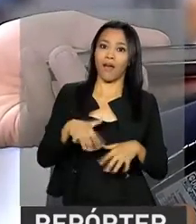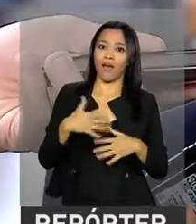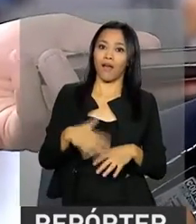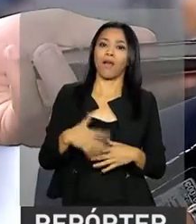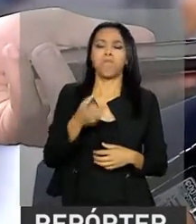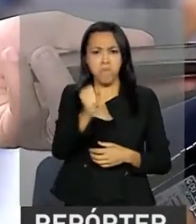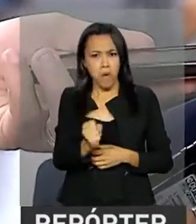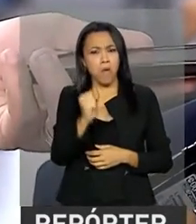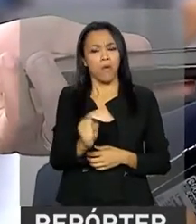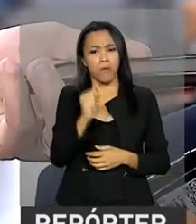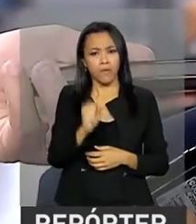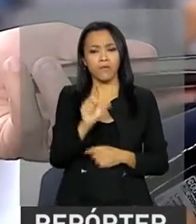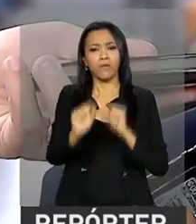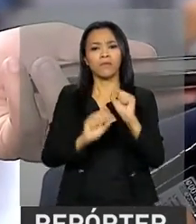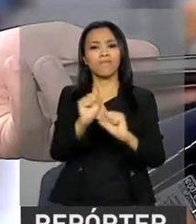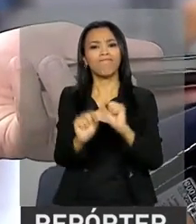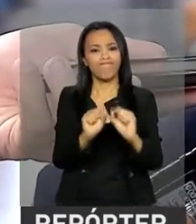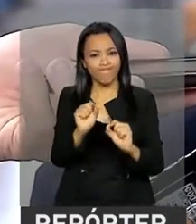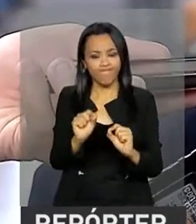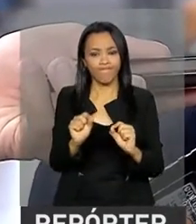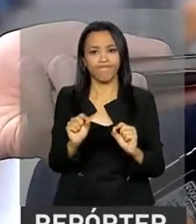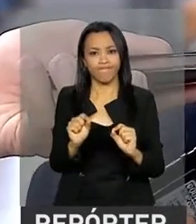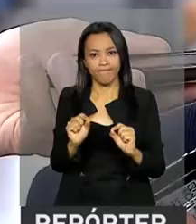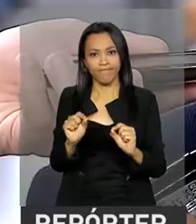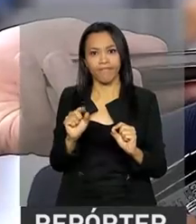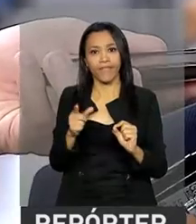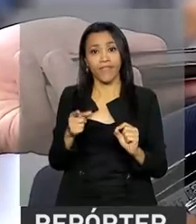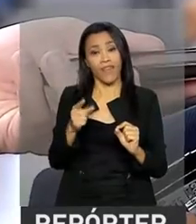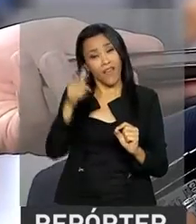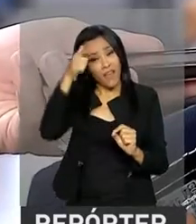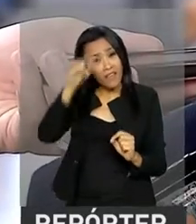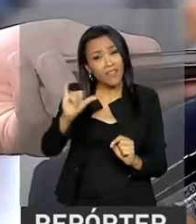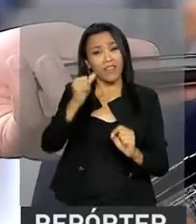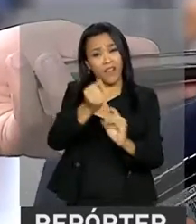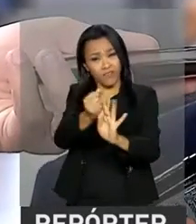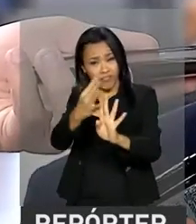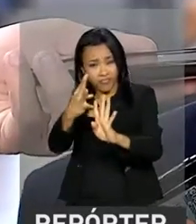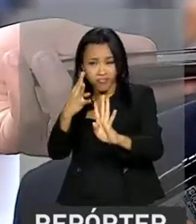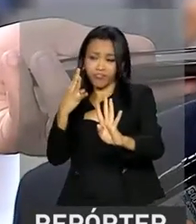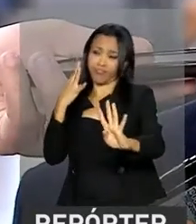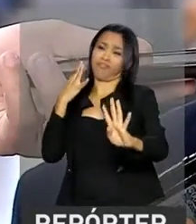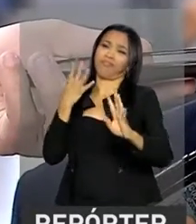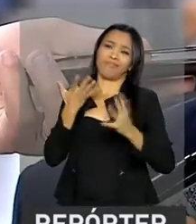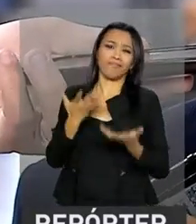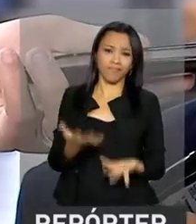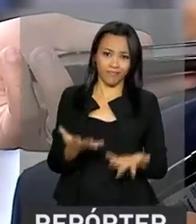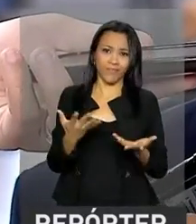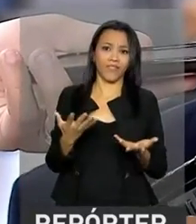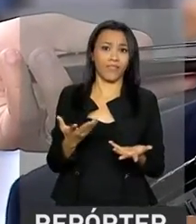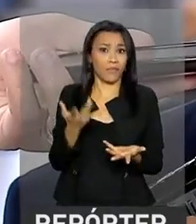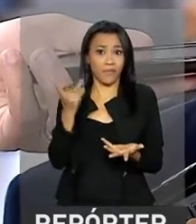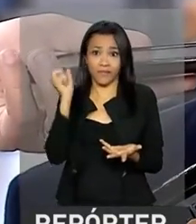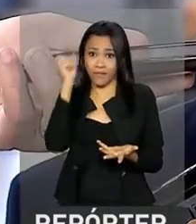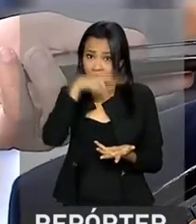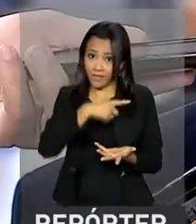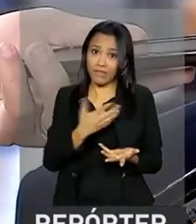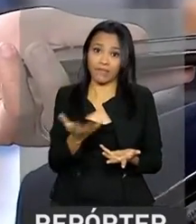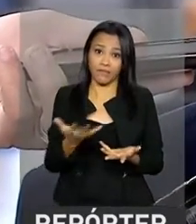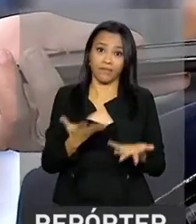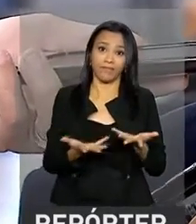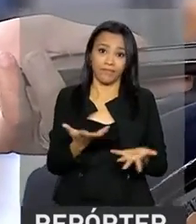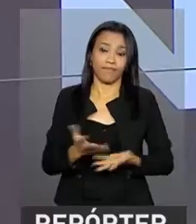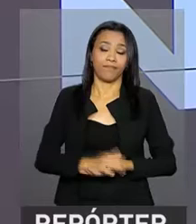FGTS possa efetivamente, entendeu, descongestionar também a agência, para ele não ter que enfrentar uma fila. Se vier todo mundo, vai enfrentar a fila, com